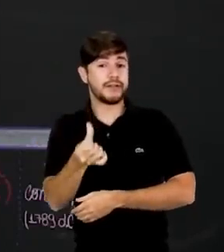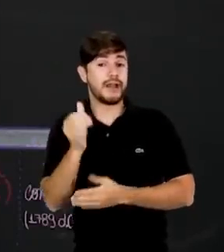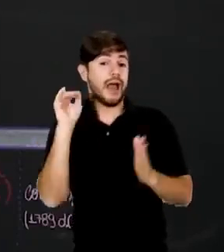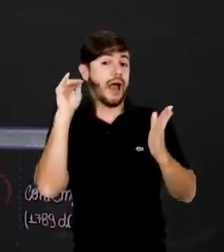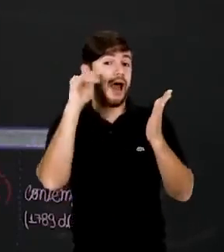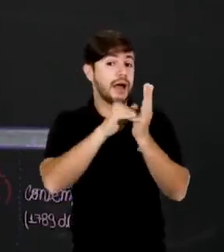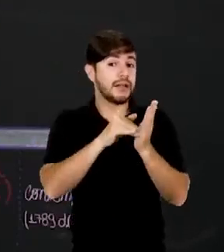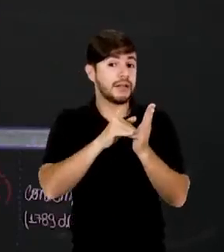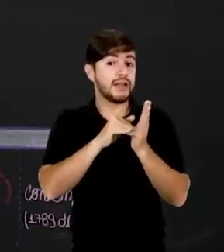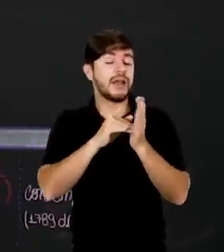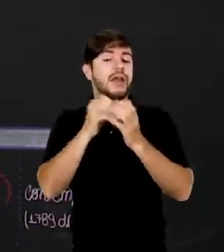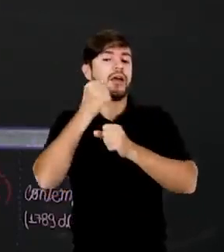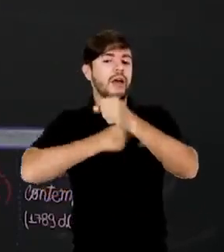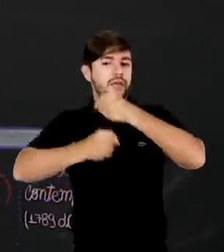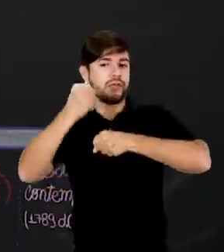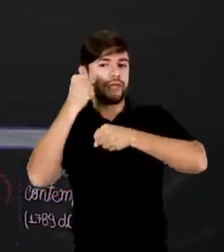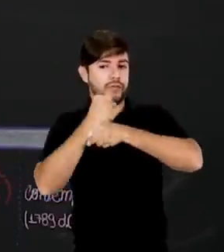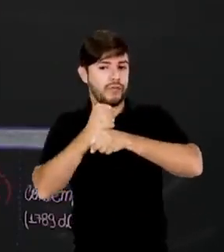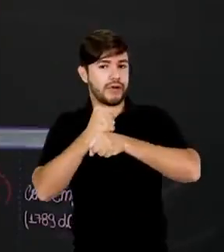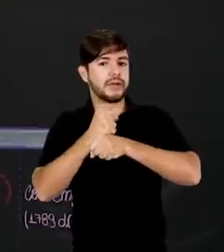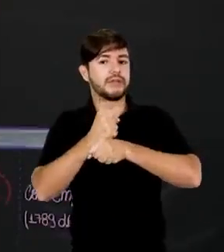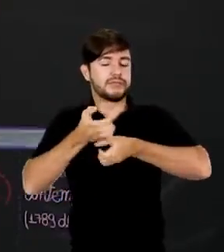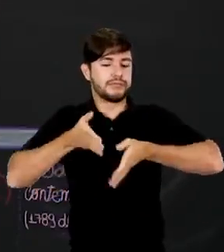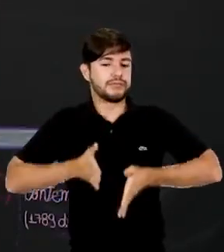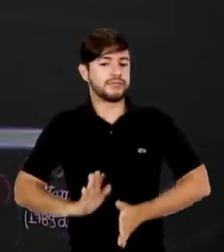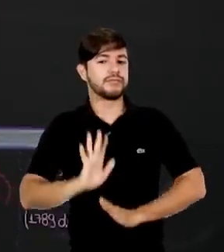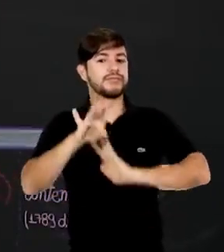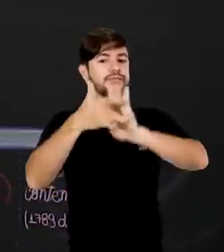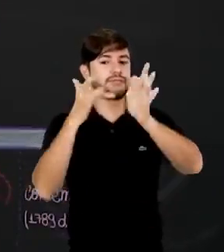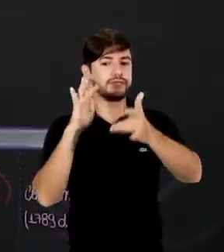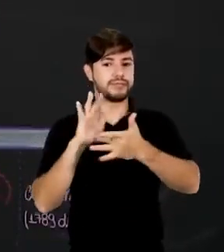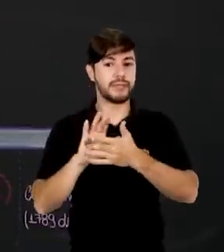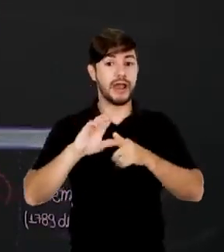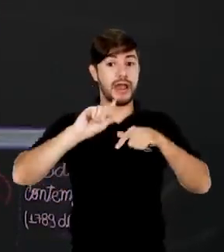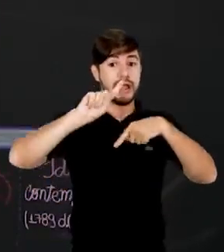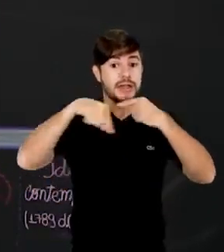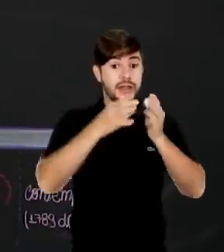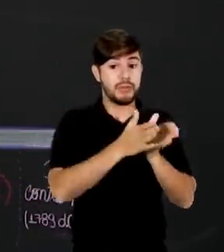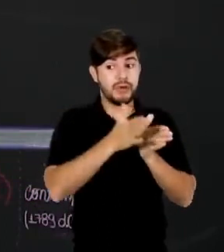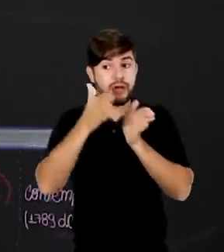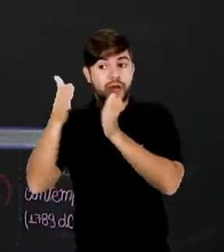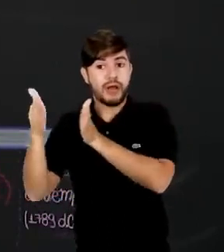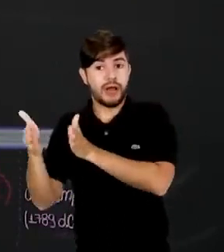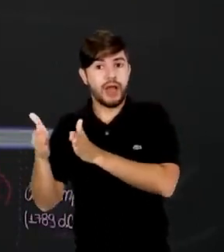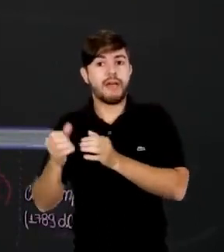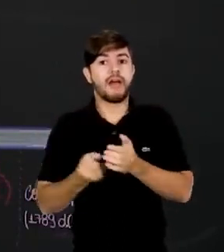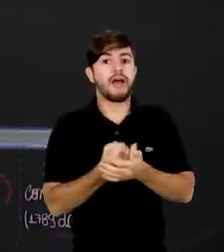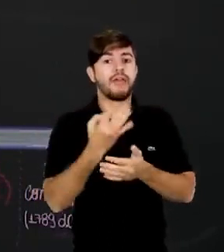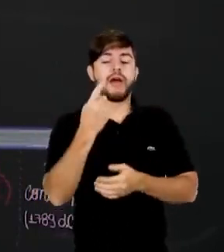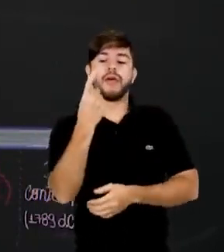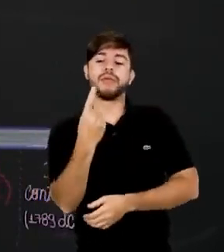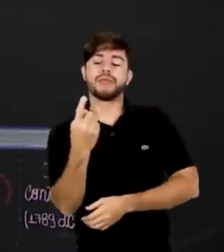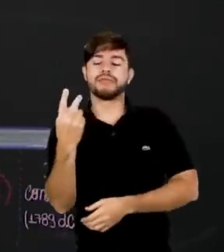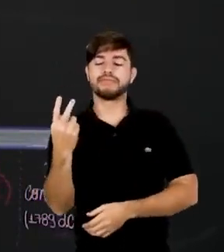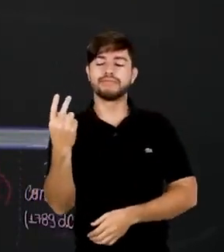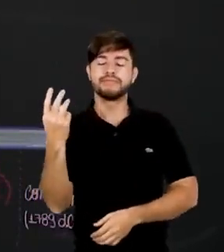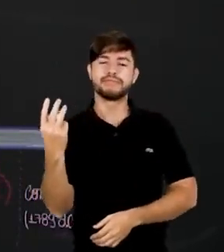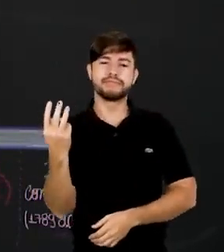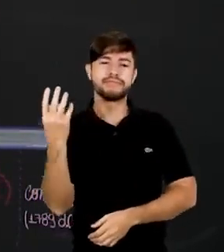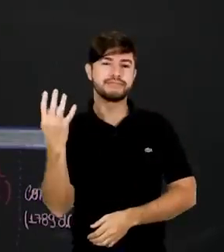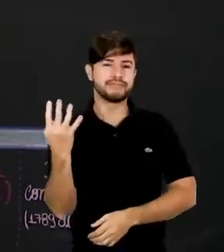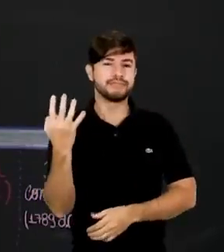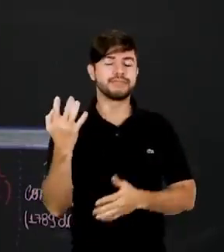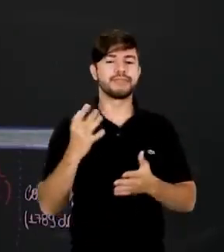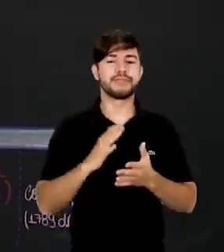ano do nascimento de Cristo. E aí, passando o nascimento de Cristo, aí começa a se contar de maneira crescente. 1, 2, 3,